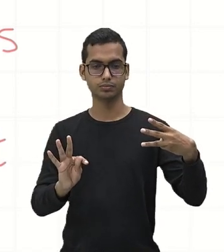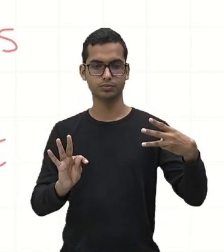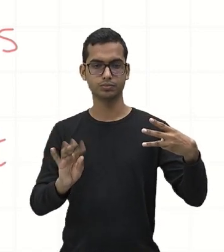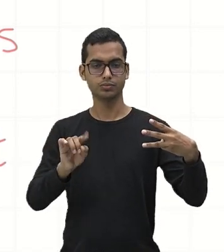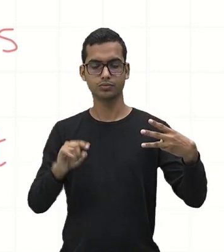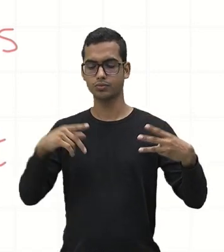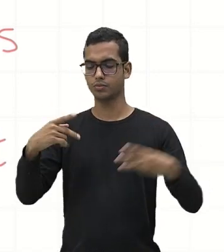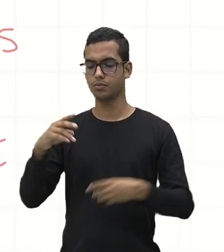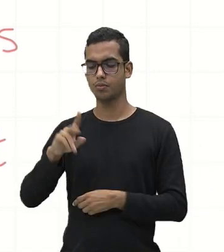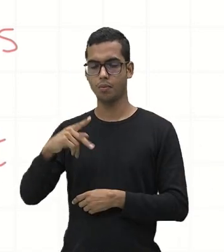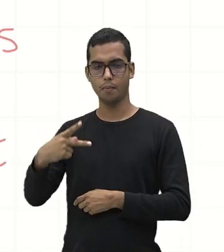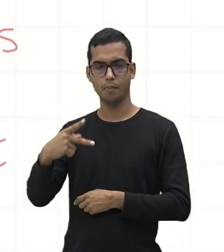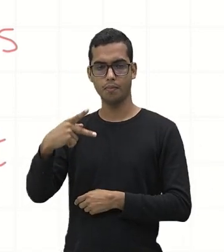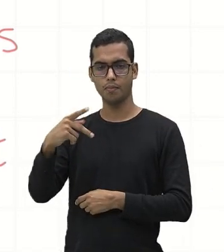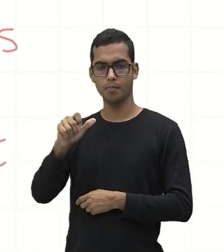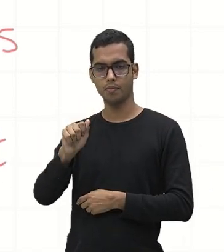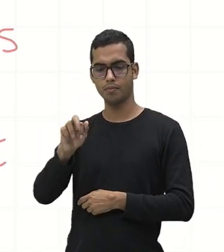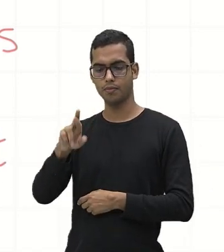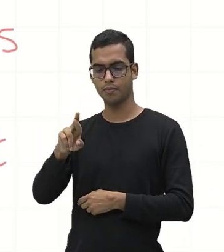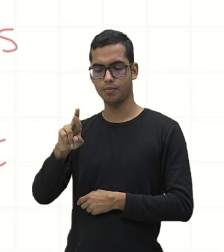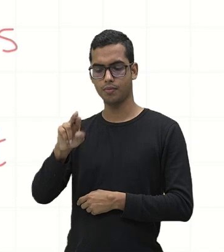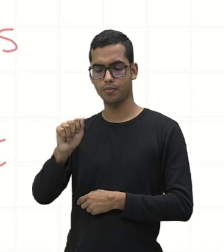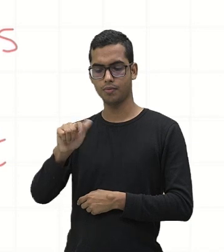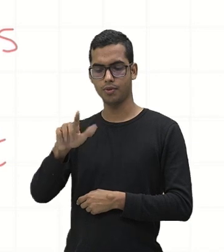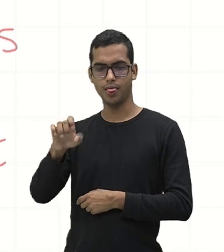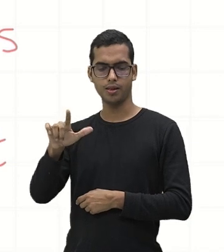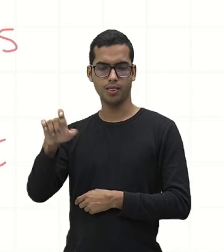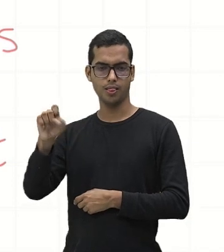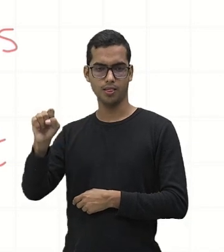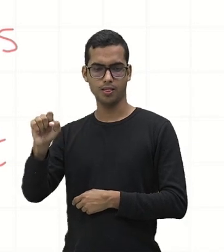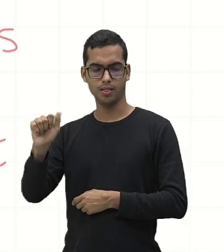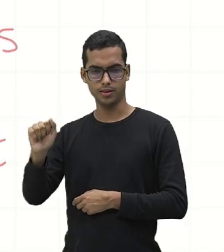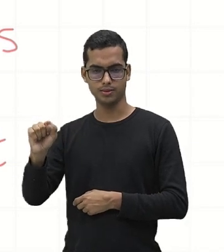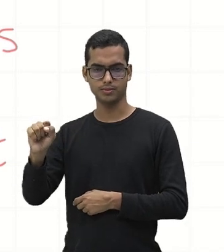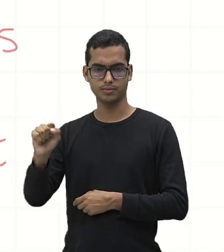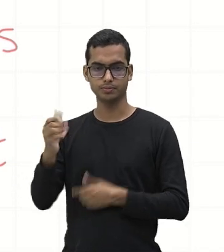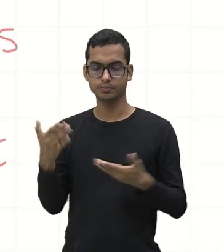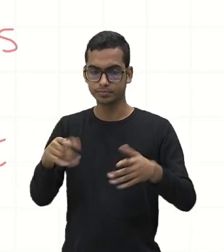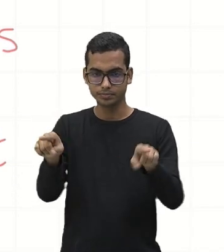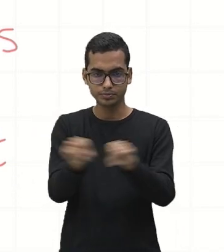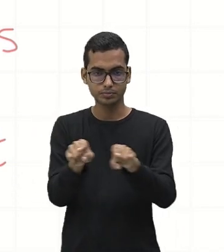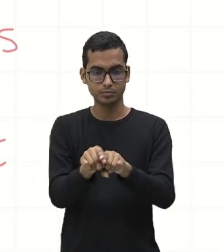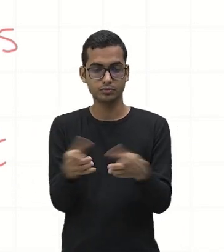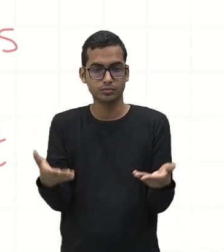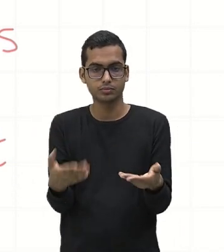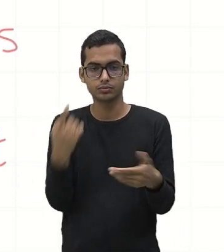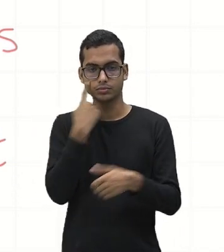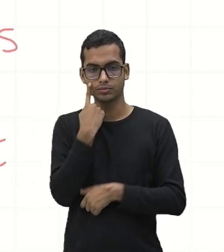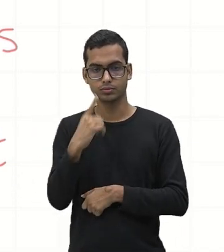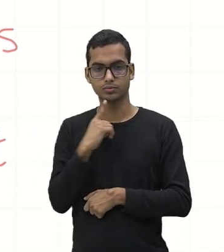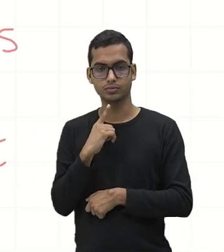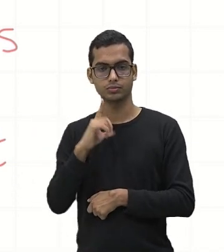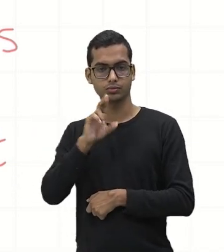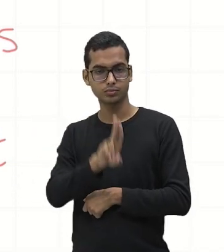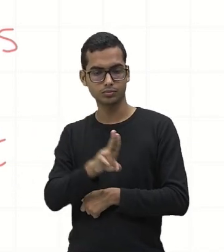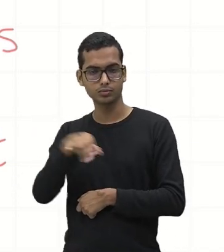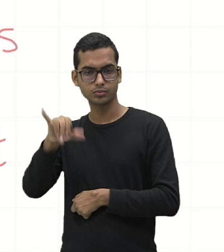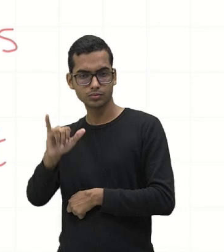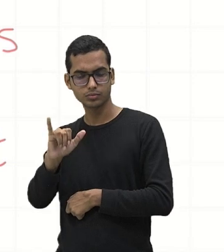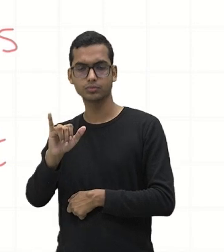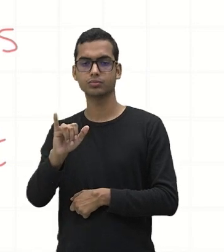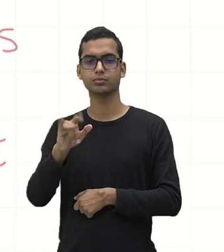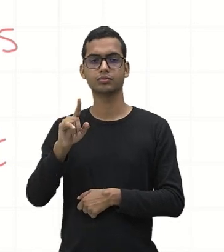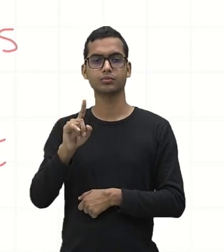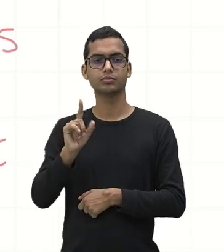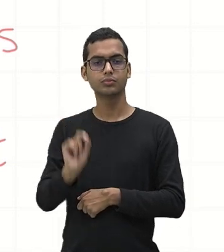paralelas cortadas por duas transversais, que nesse caso é a minha reta U e minha reta Y, beleza?